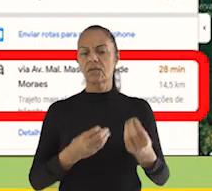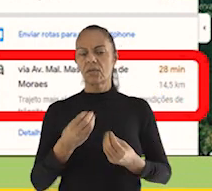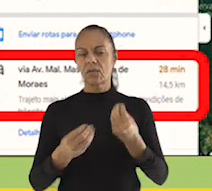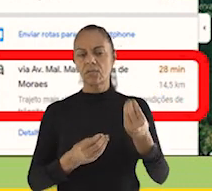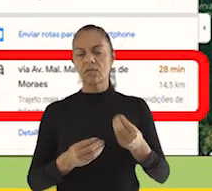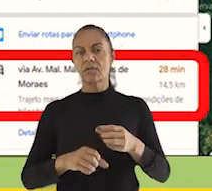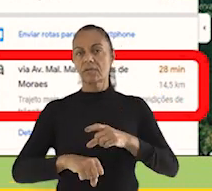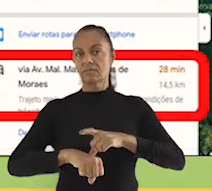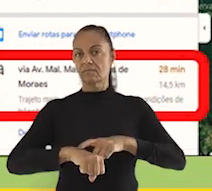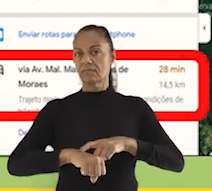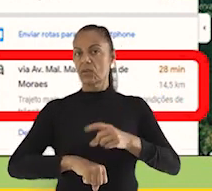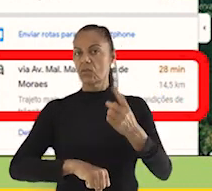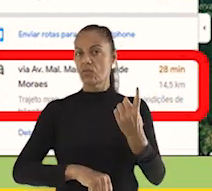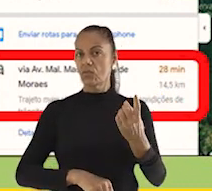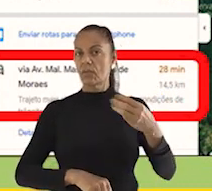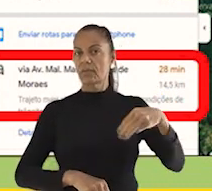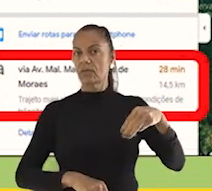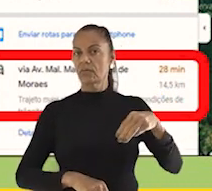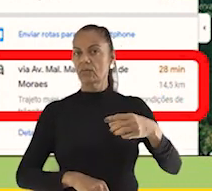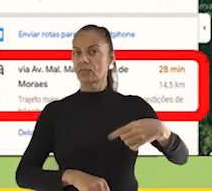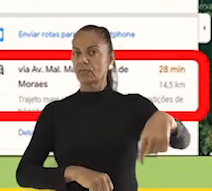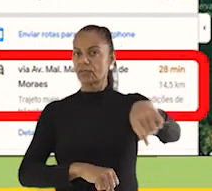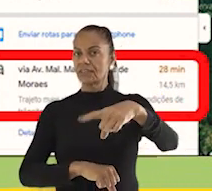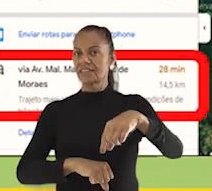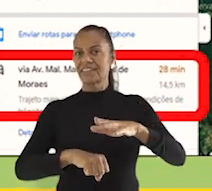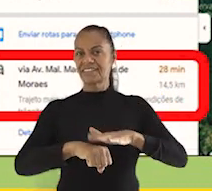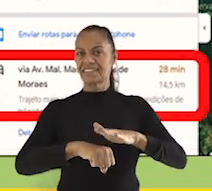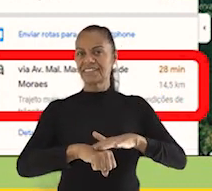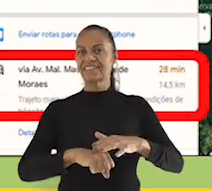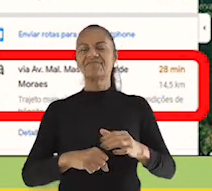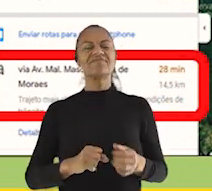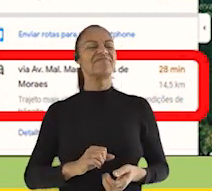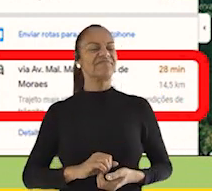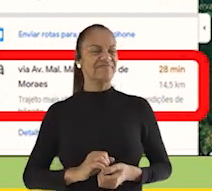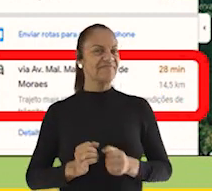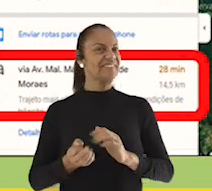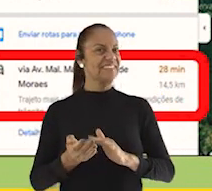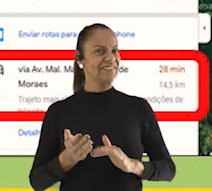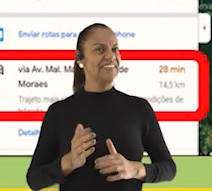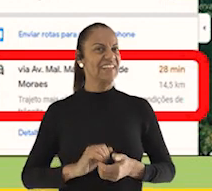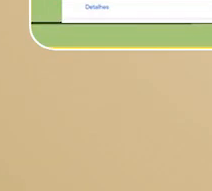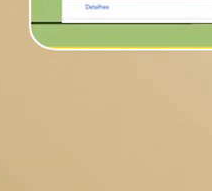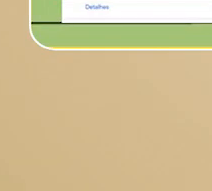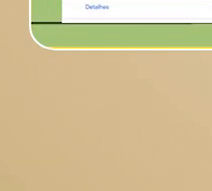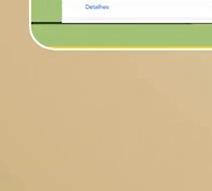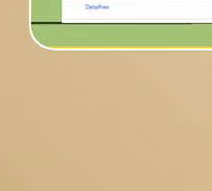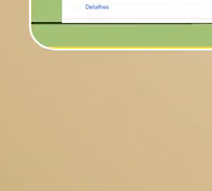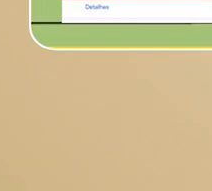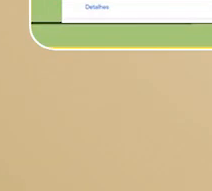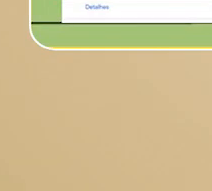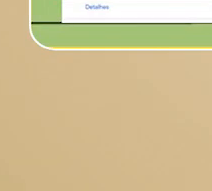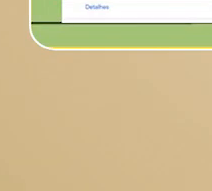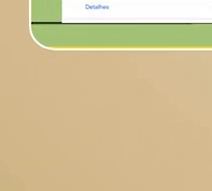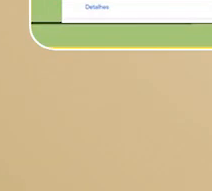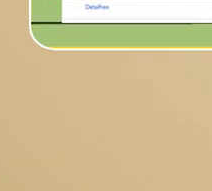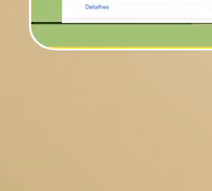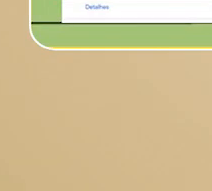que cada rota tem. Vou dar 1 minuto para vocês fazerem isso.